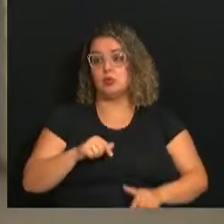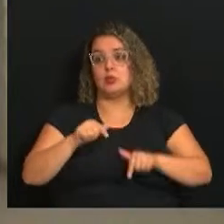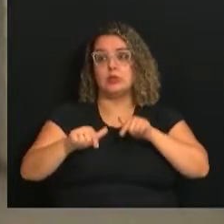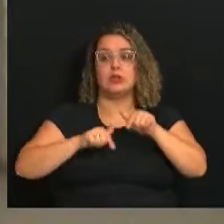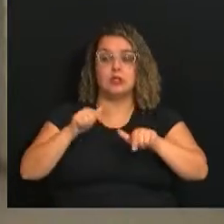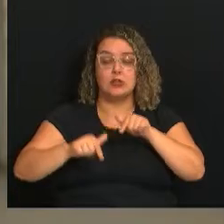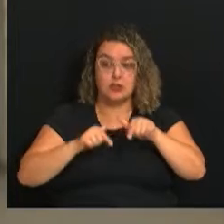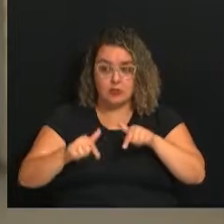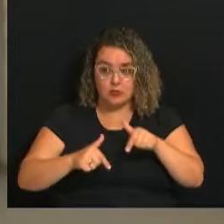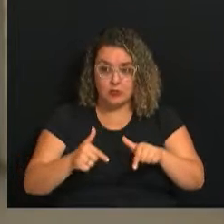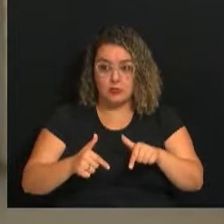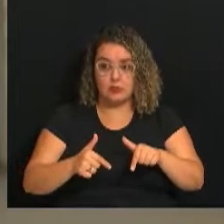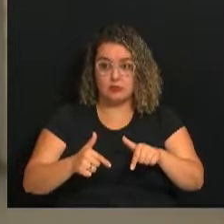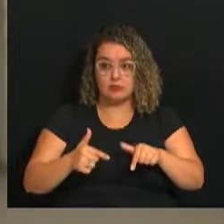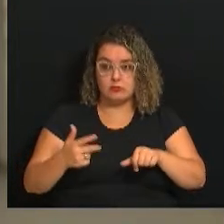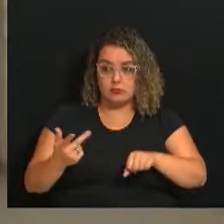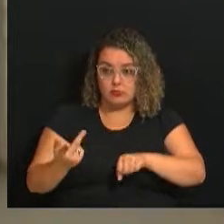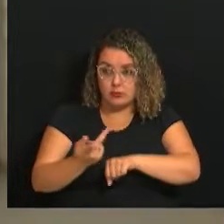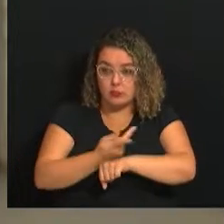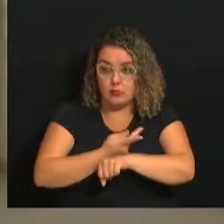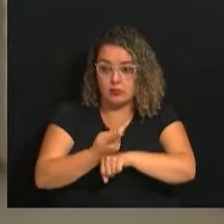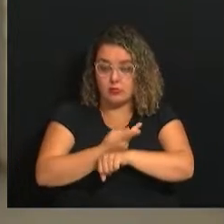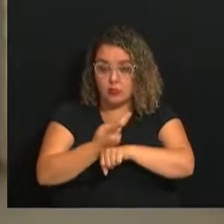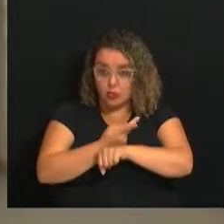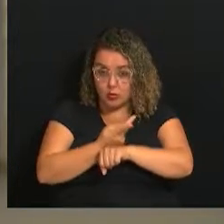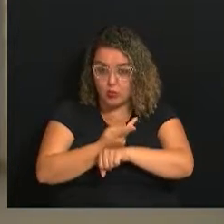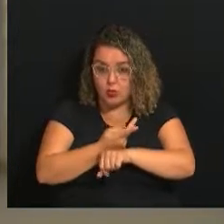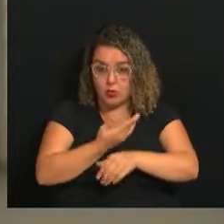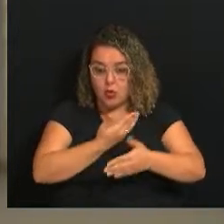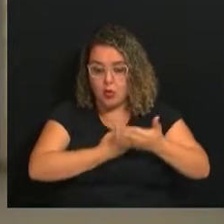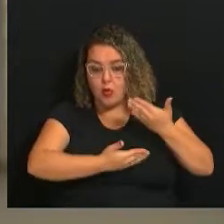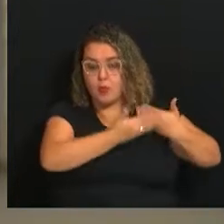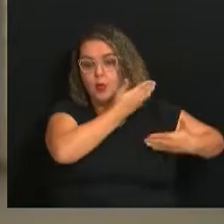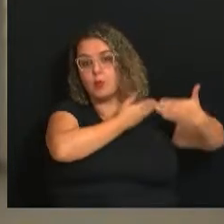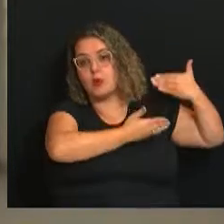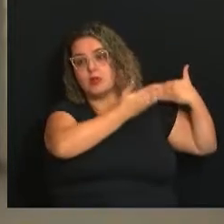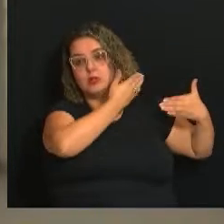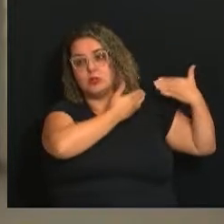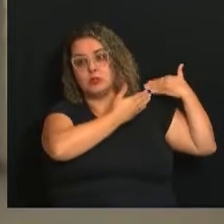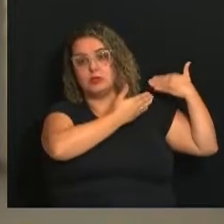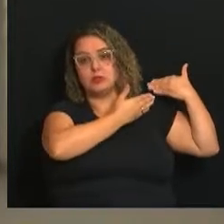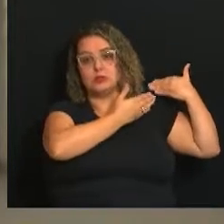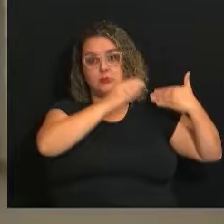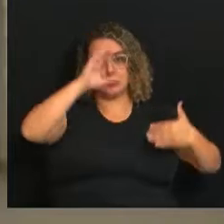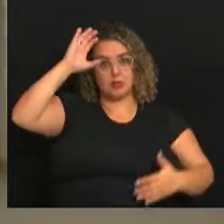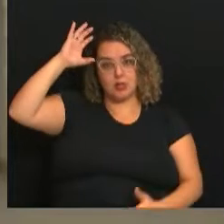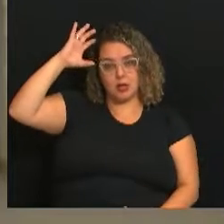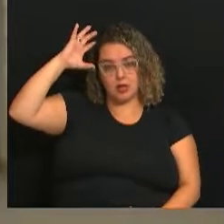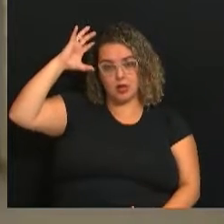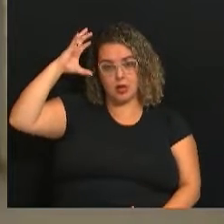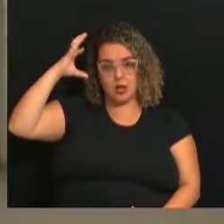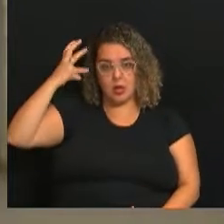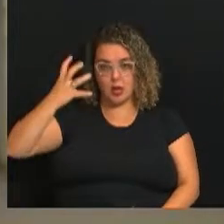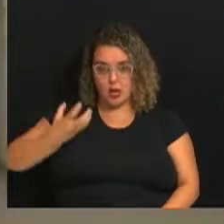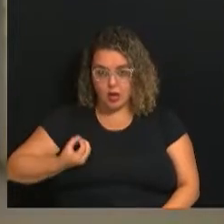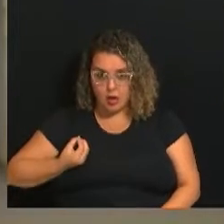é isso? Isso. Eu fui 2 vezes, uma vez em 2017, onde eu fiquei 5 dias com os